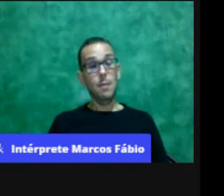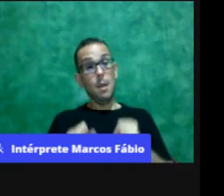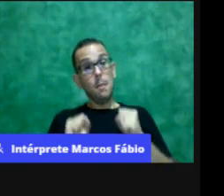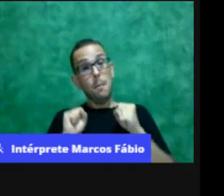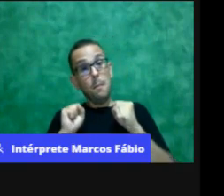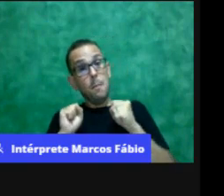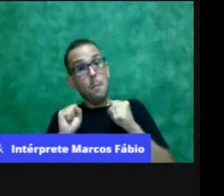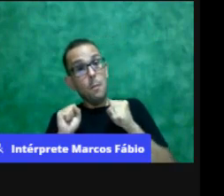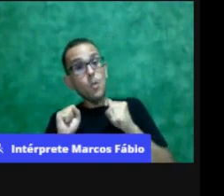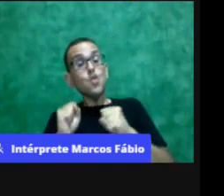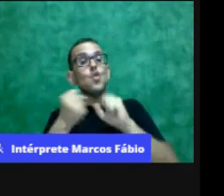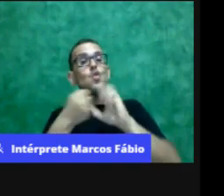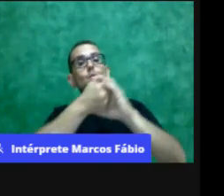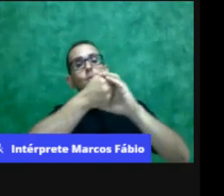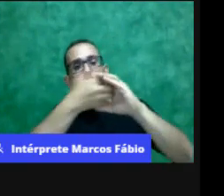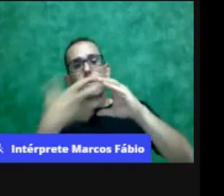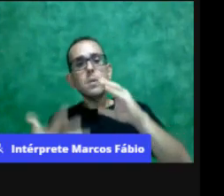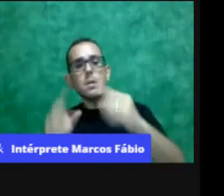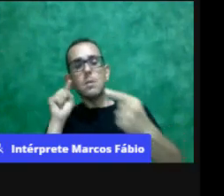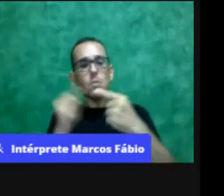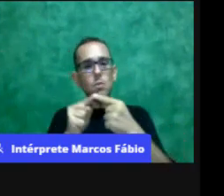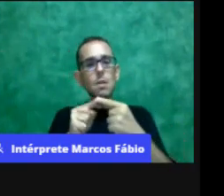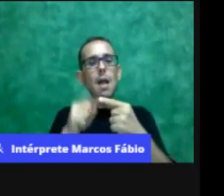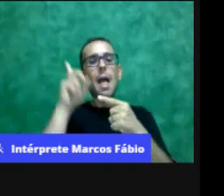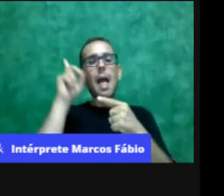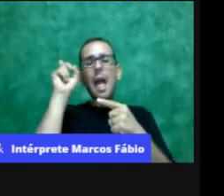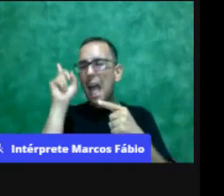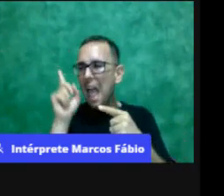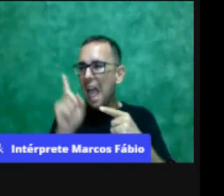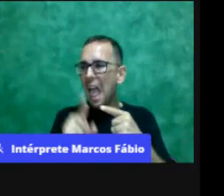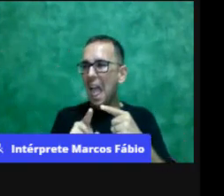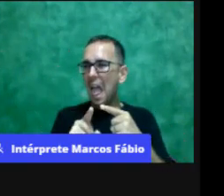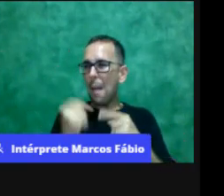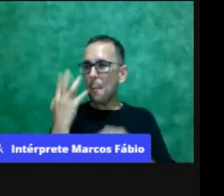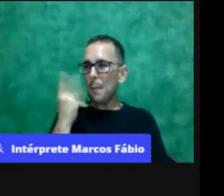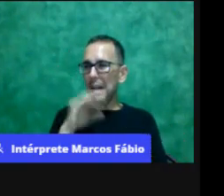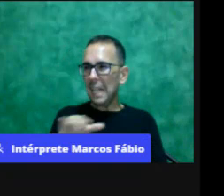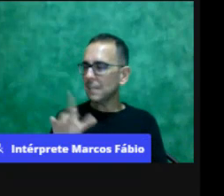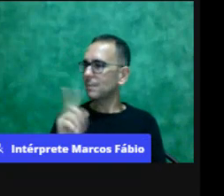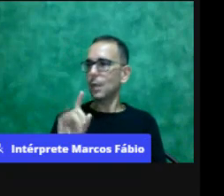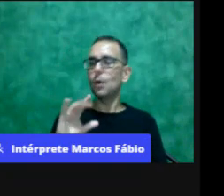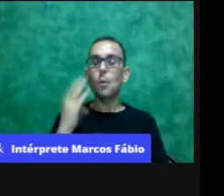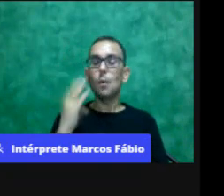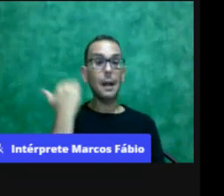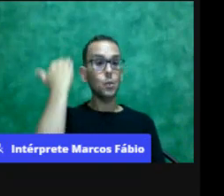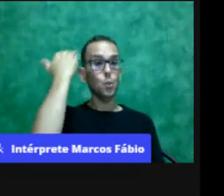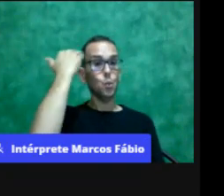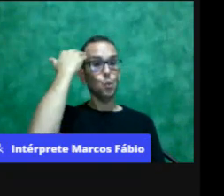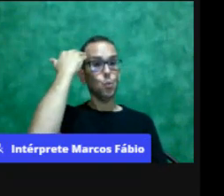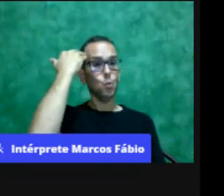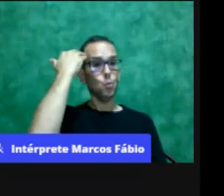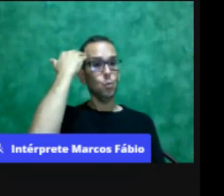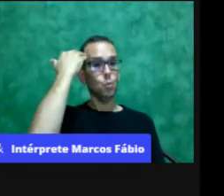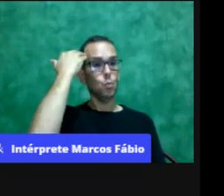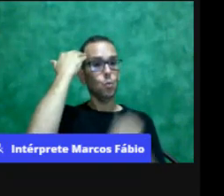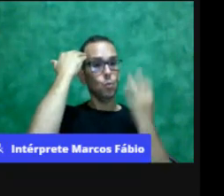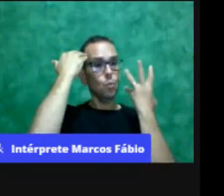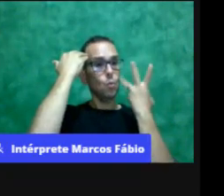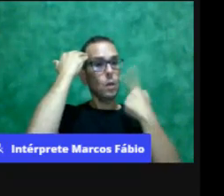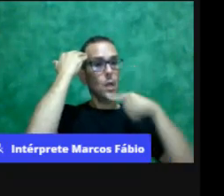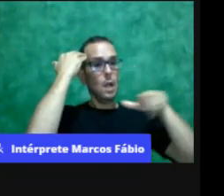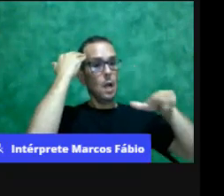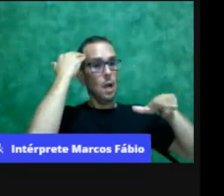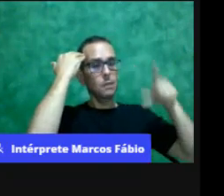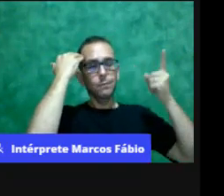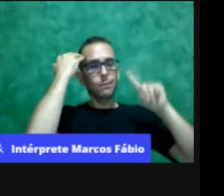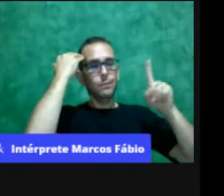e o conteúdo do TikTok é um conteúdo que não é só para criança, é para adultos, né? Muito mais para adultos do que para criança. Tem